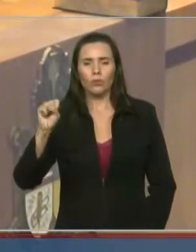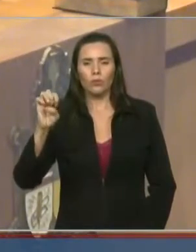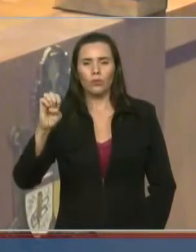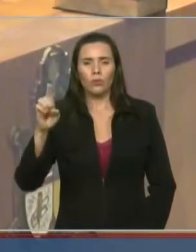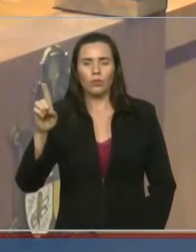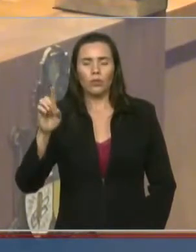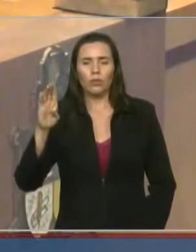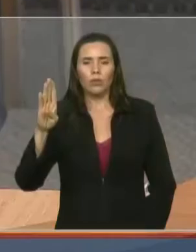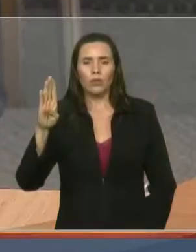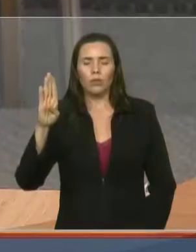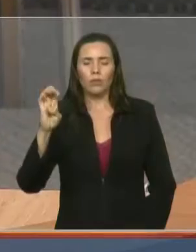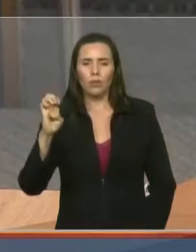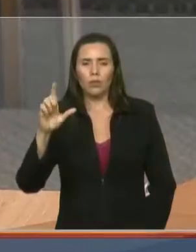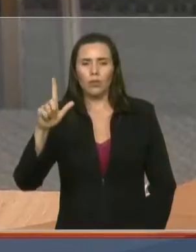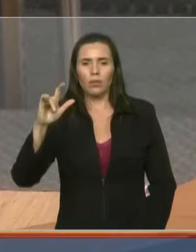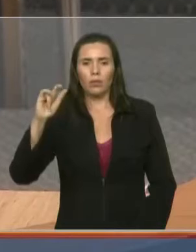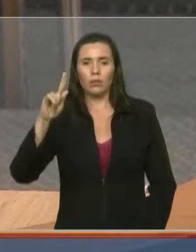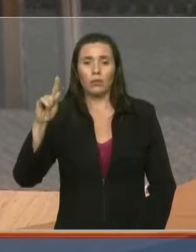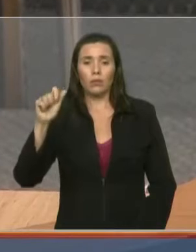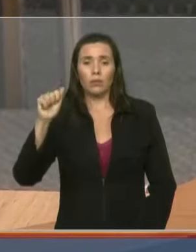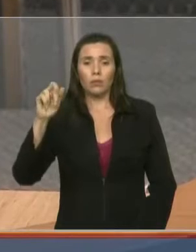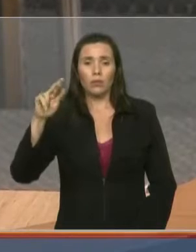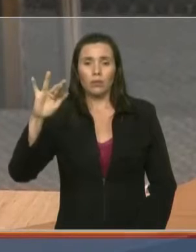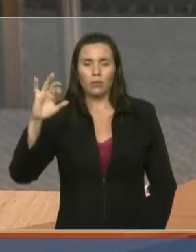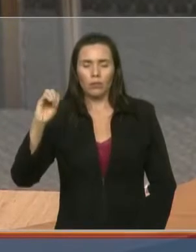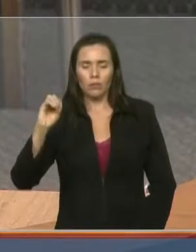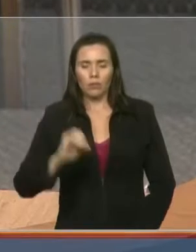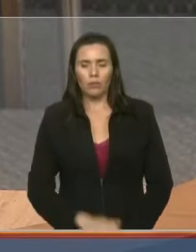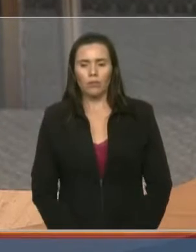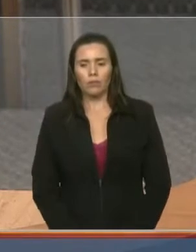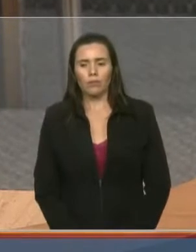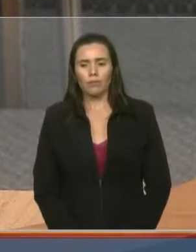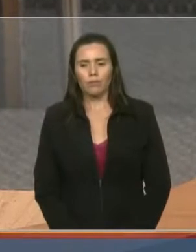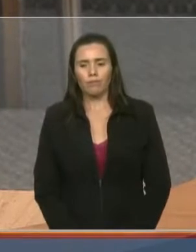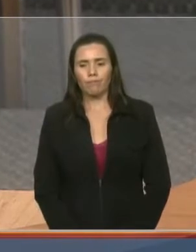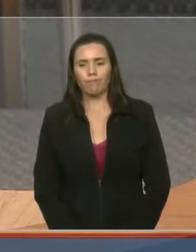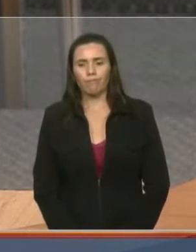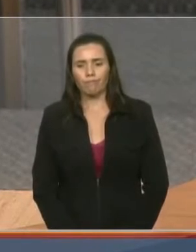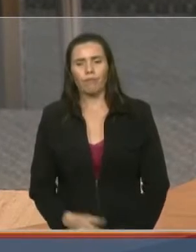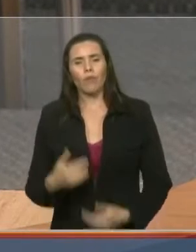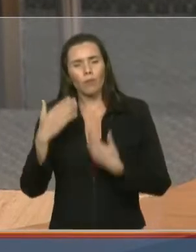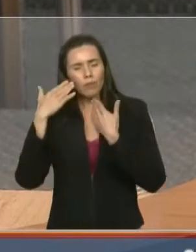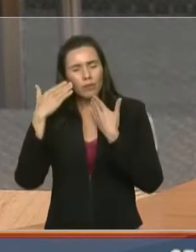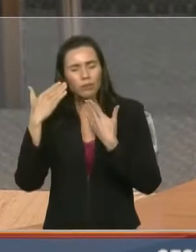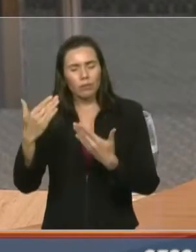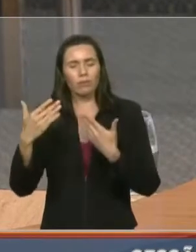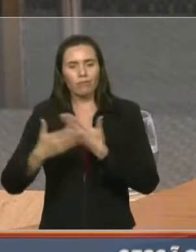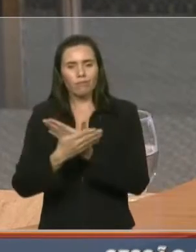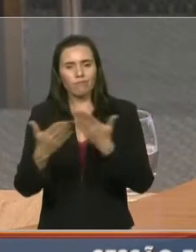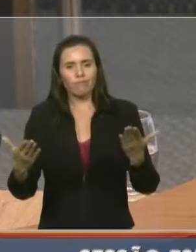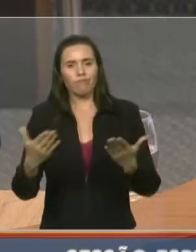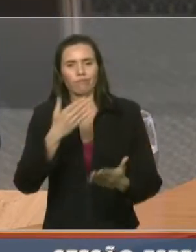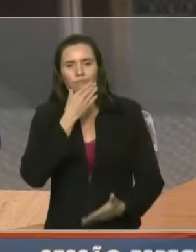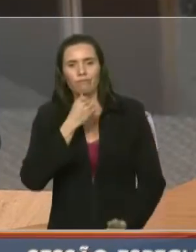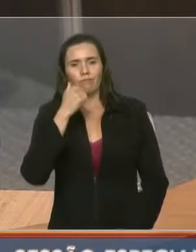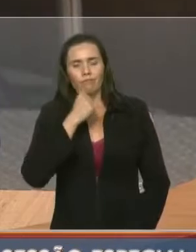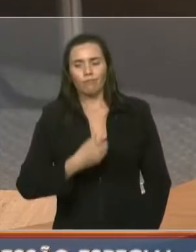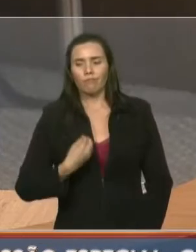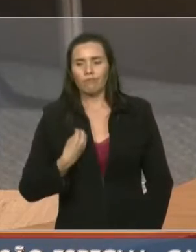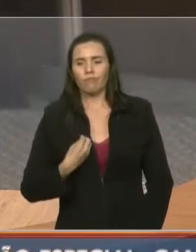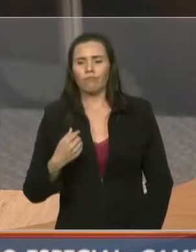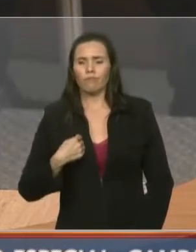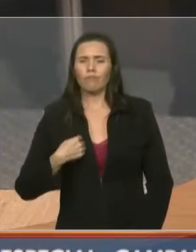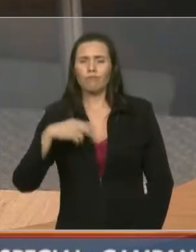Muito boa tarde a todos e a todas aqui presentes. Quero começar lembrando uma citação